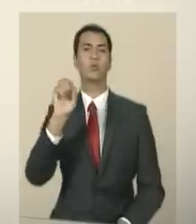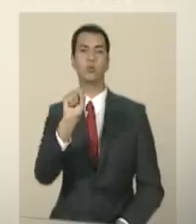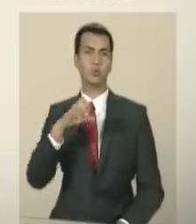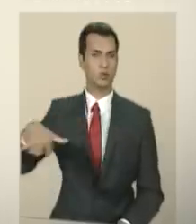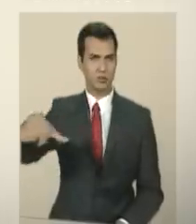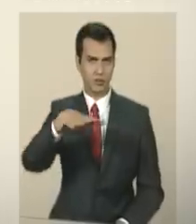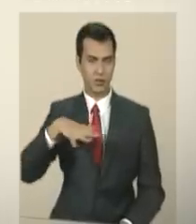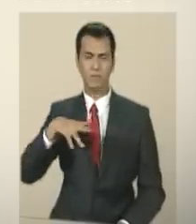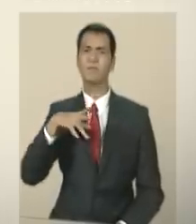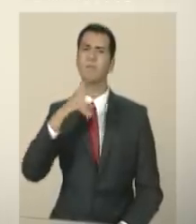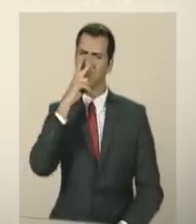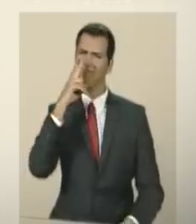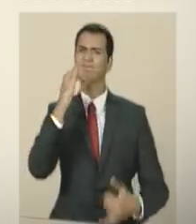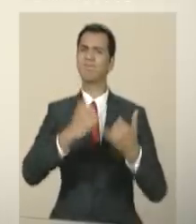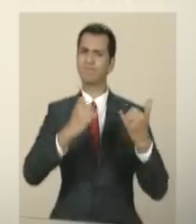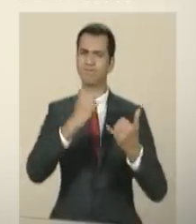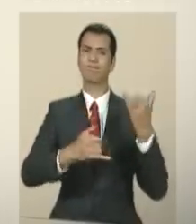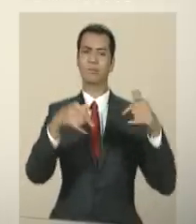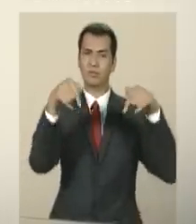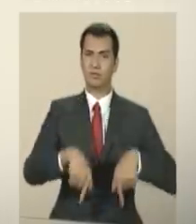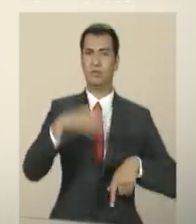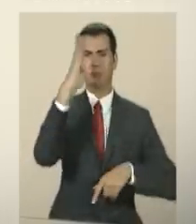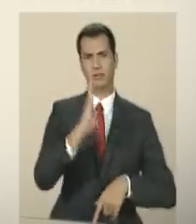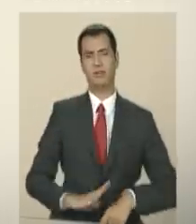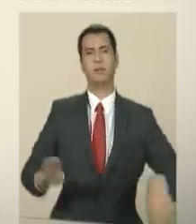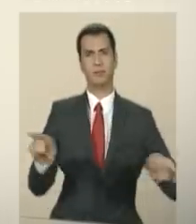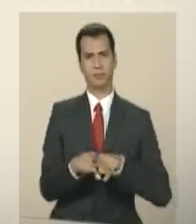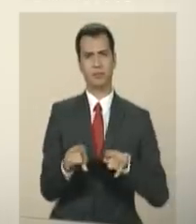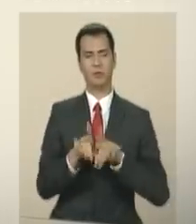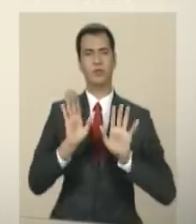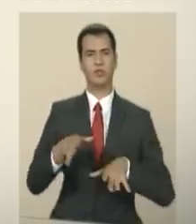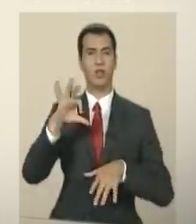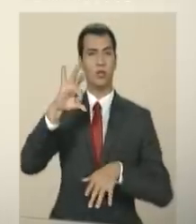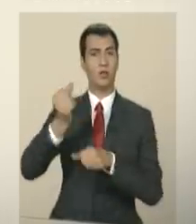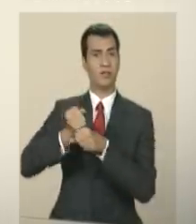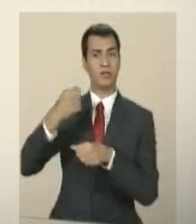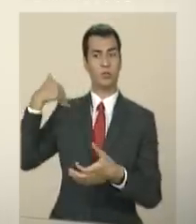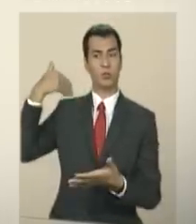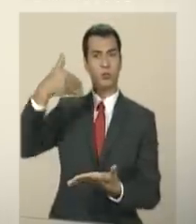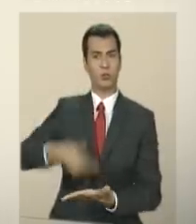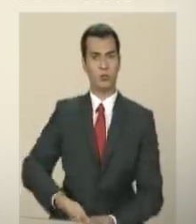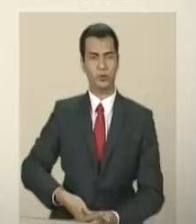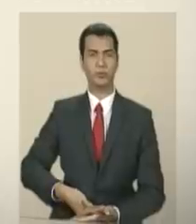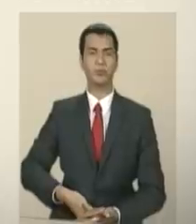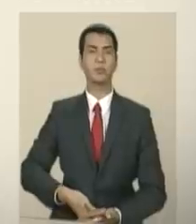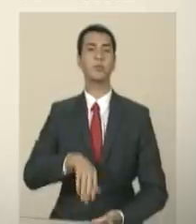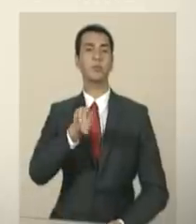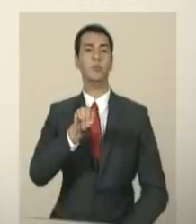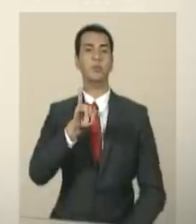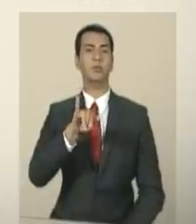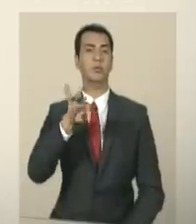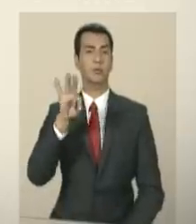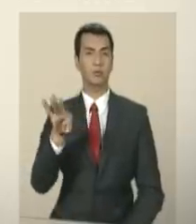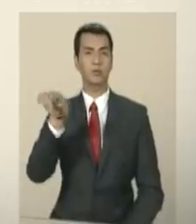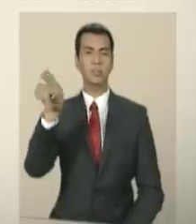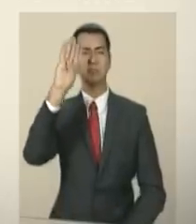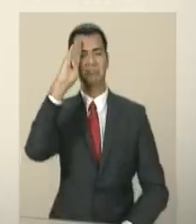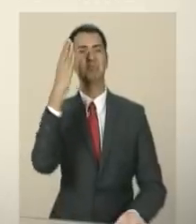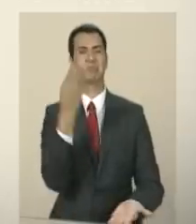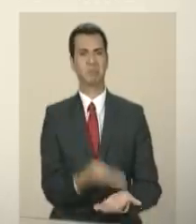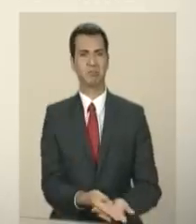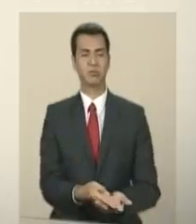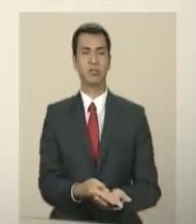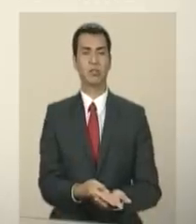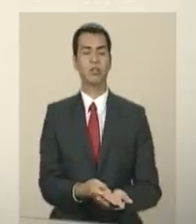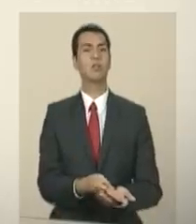políticas sociais que adotamos no Brasil nos últimos 9 anos a própria oit reconhece que